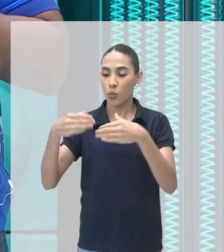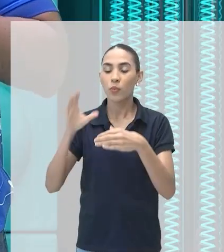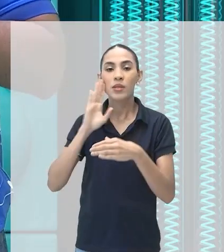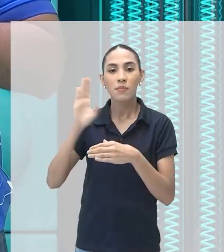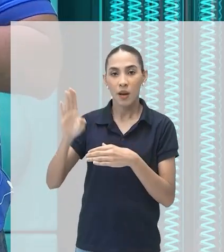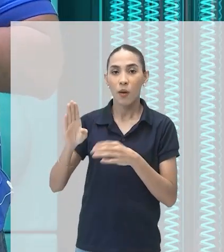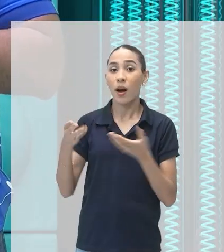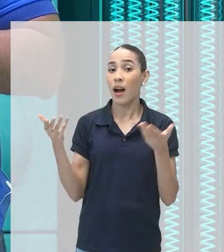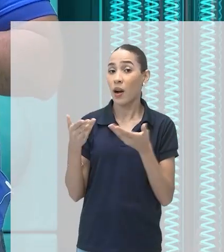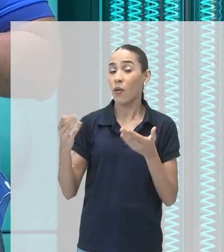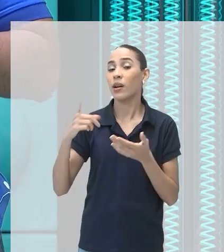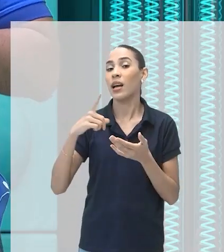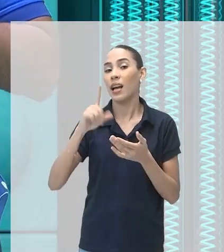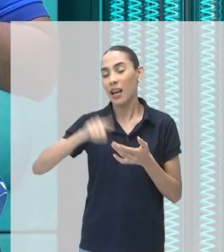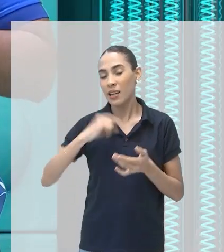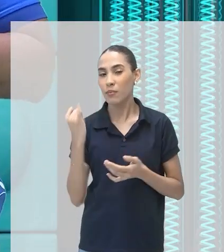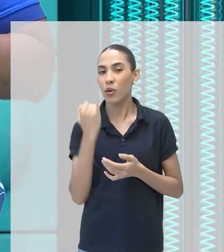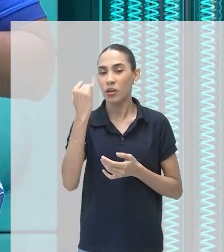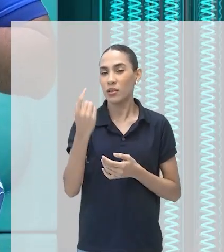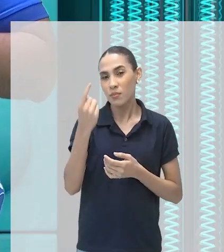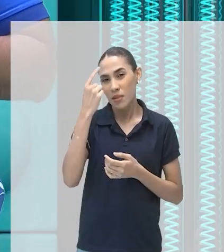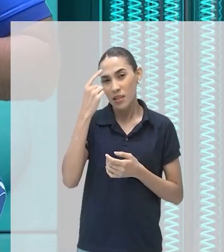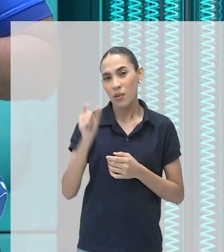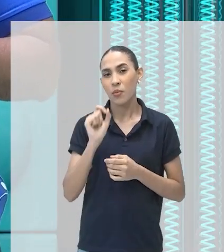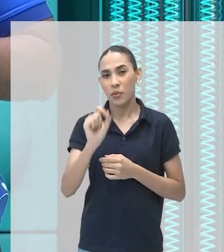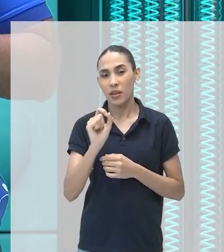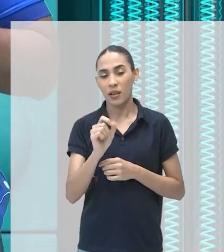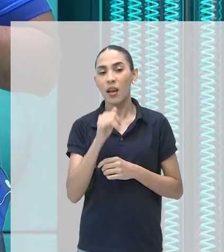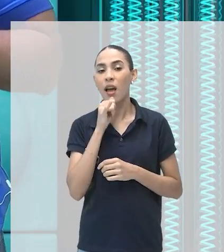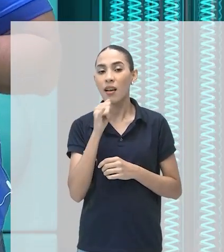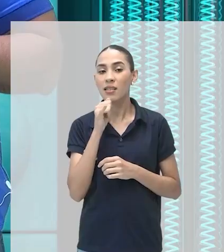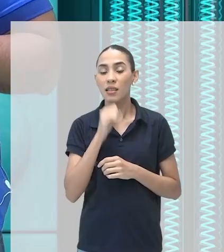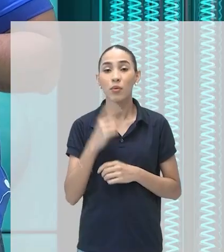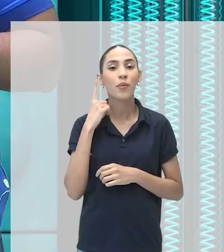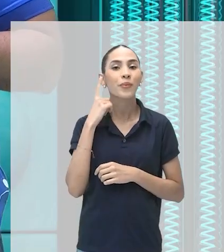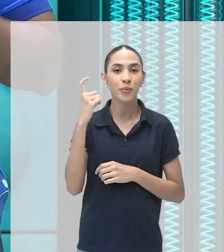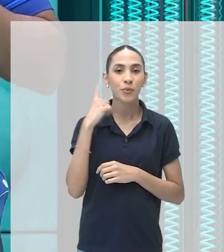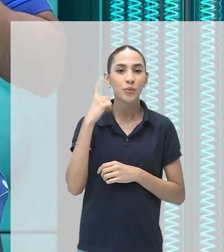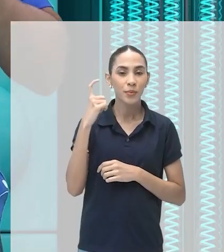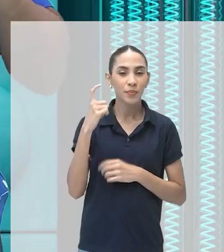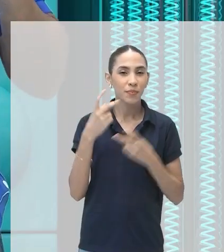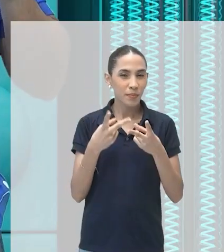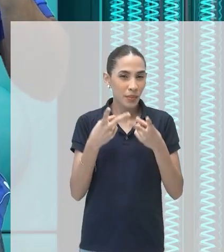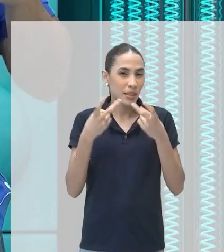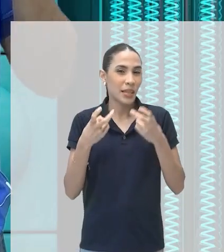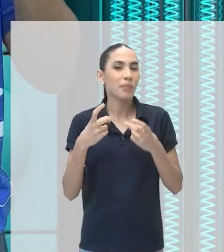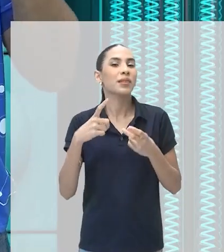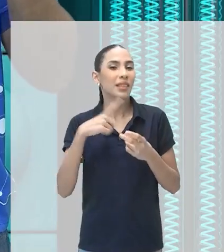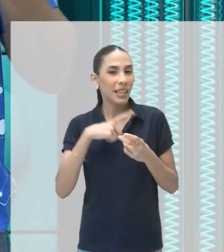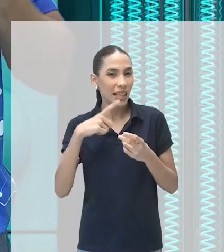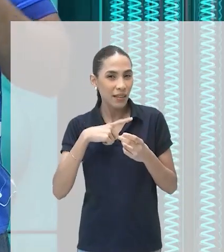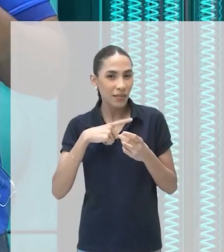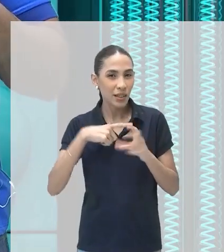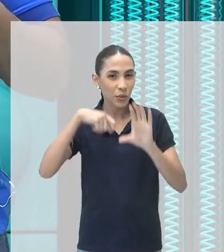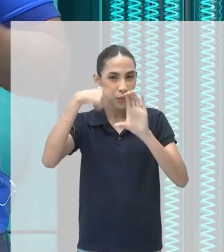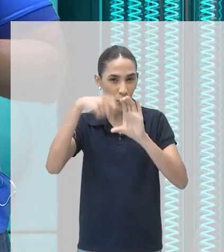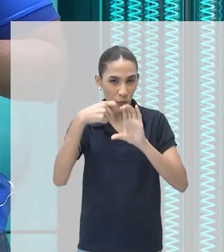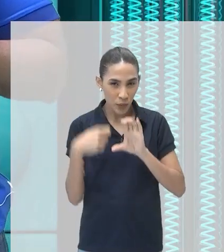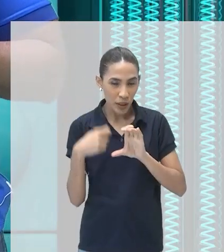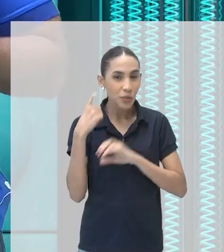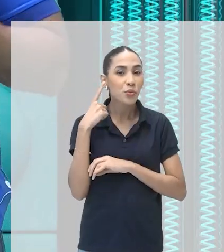público-alvo. Agora, também é importante a gente pensar na questão sonora. Perceba que nós tivemos um som,